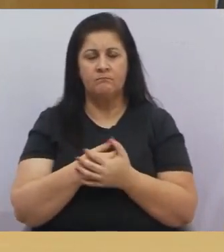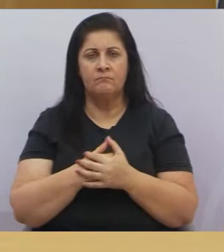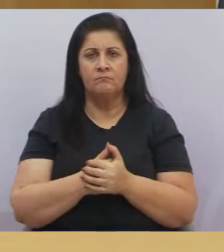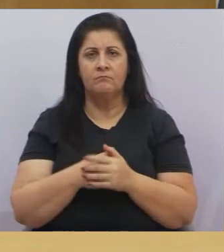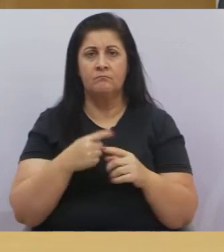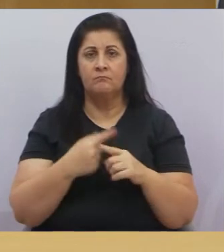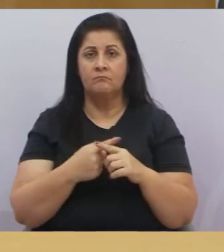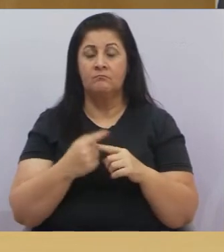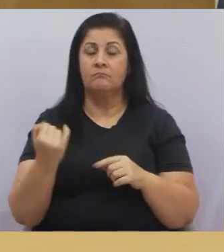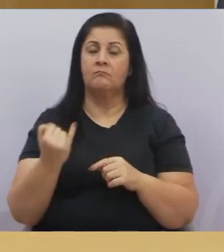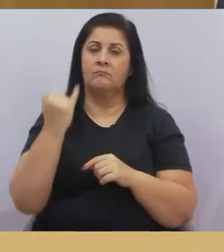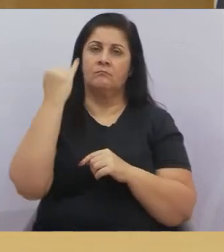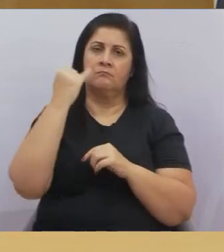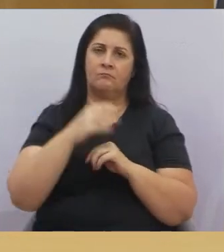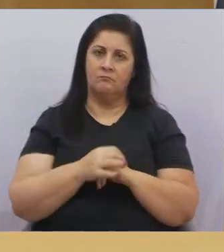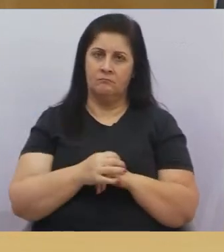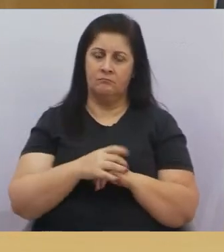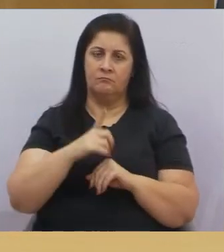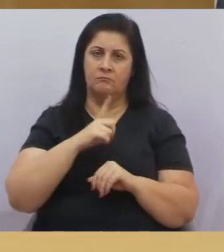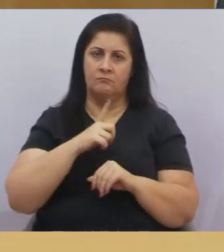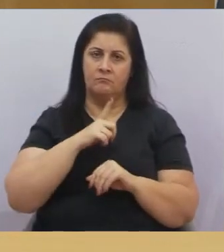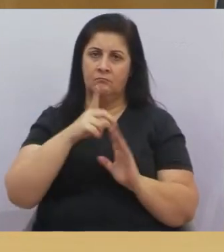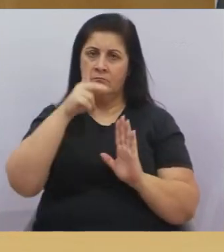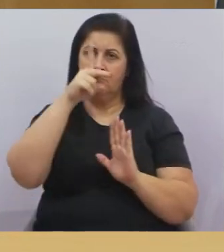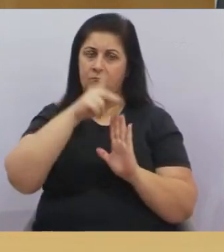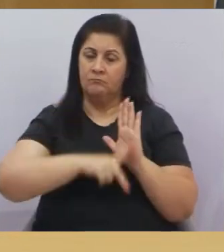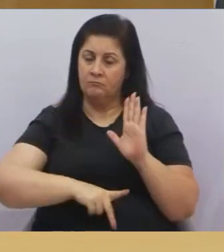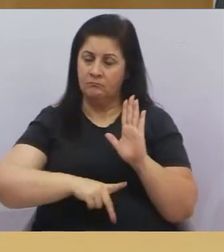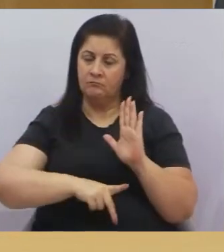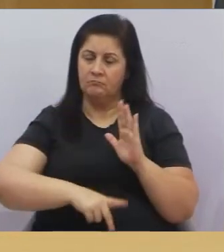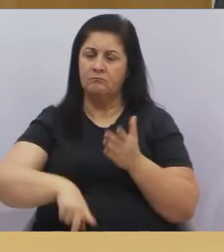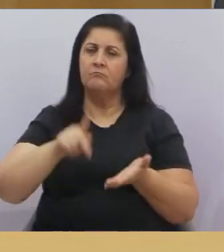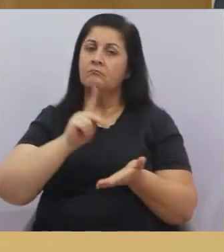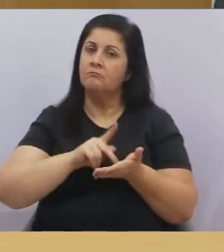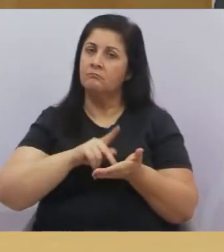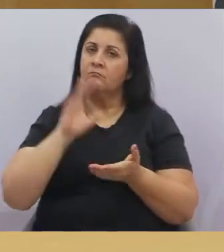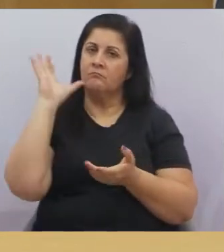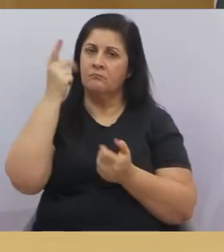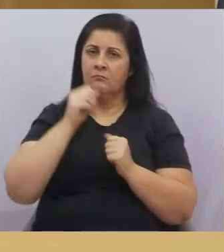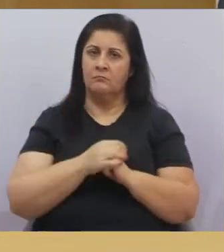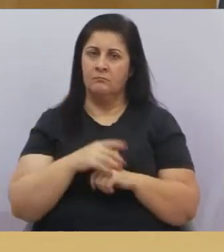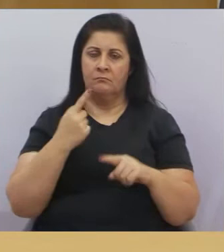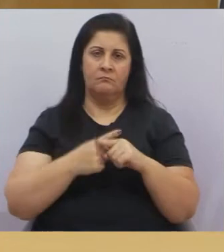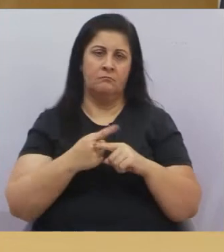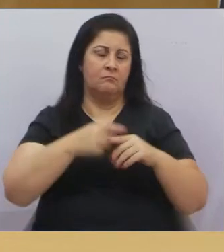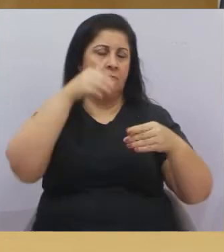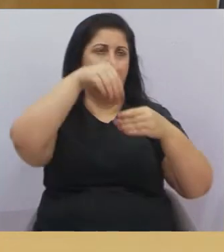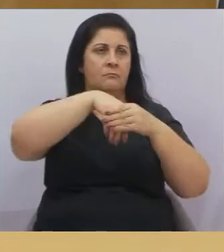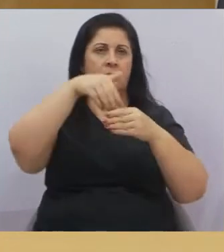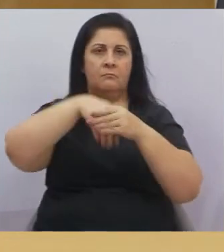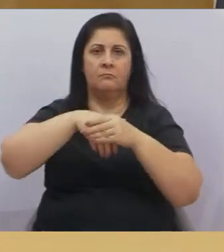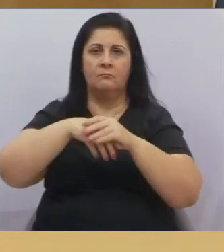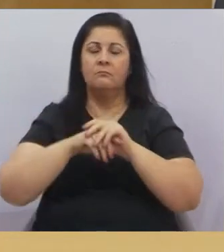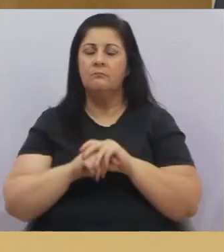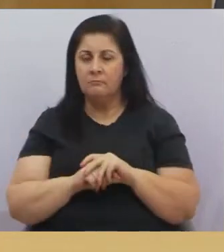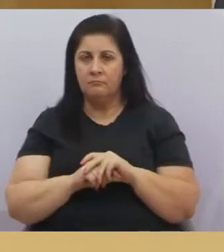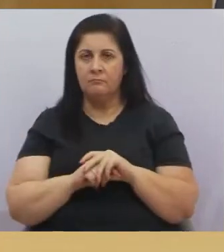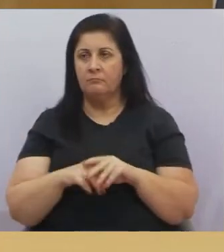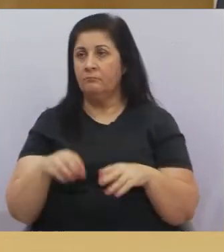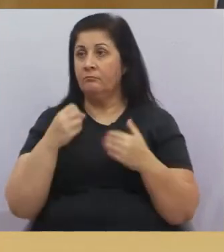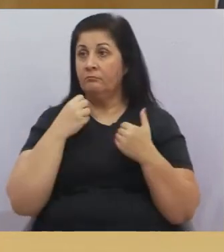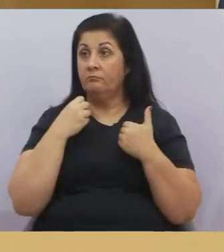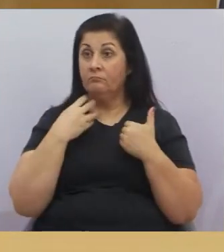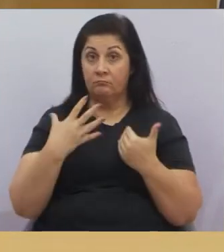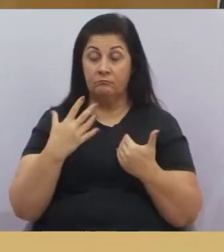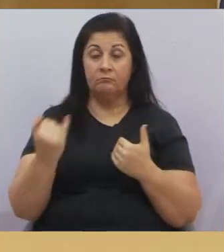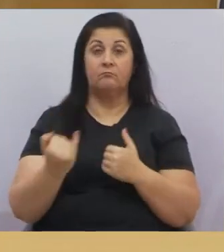acho que isso que é importante. Ter um projeto, mas que esse projeto realmente funcione, porque votar um projeto, né, bom desse, de